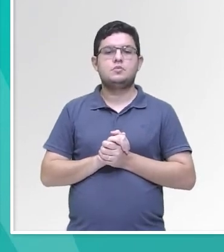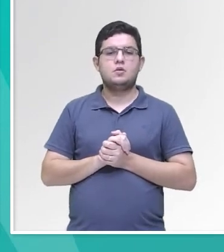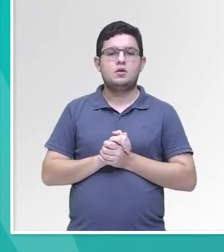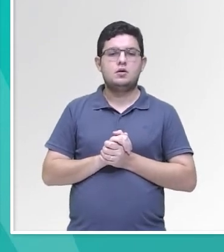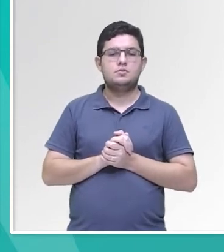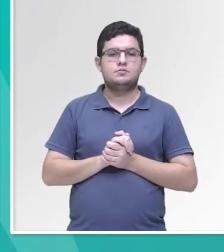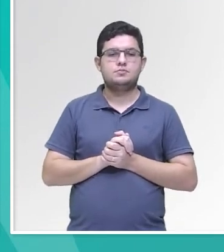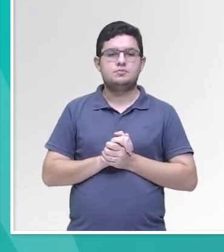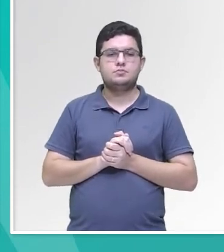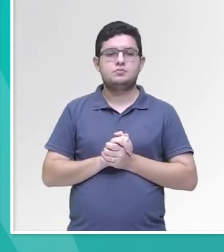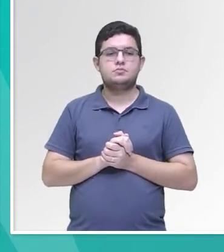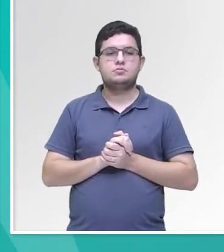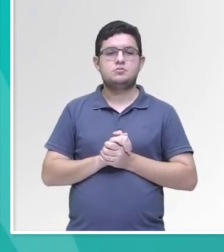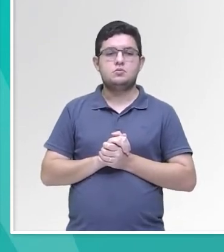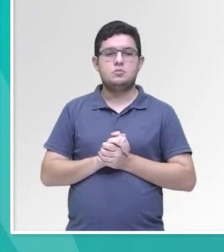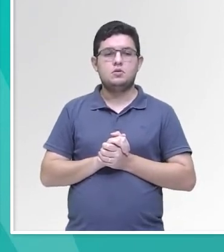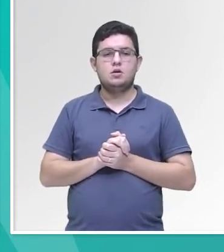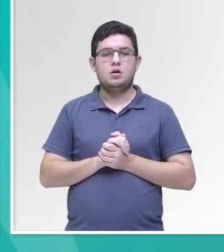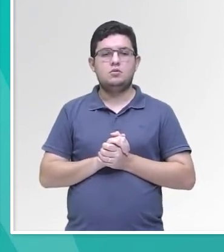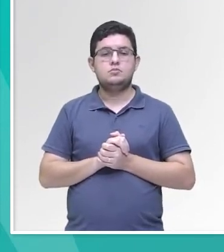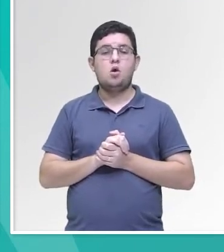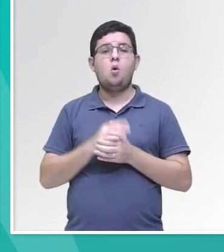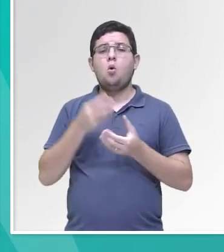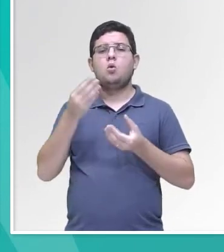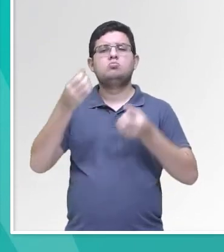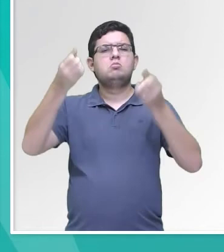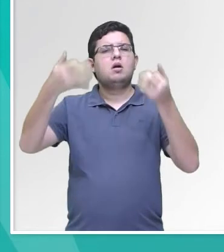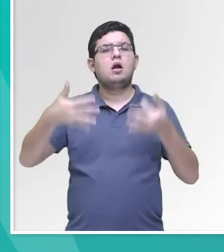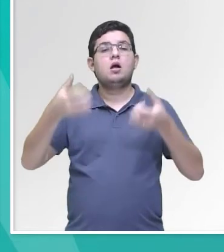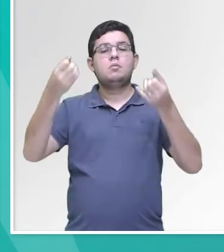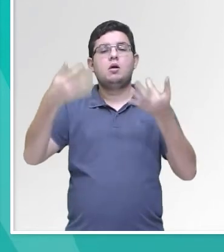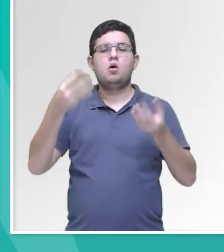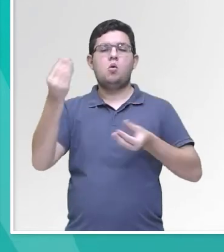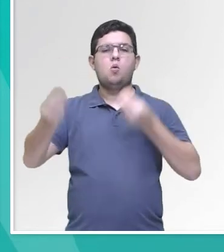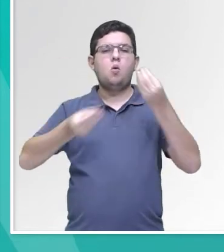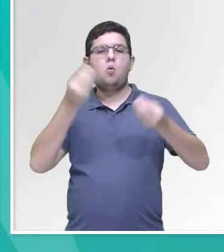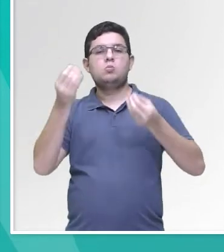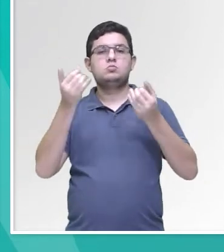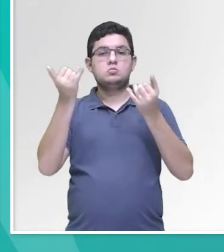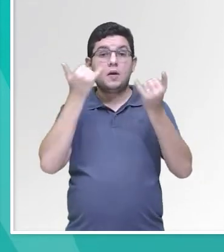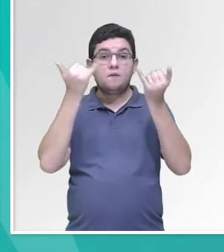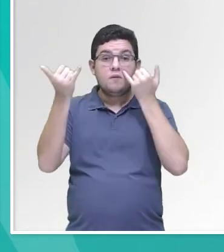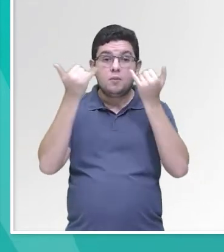né? Construídos com base em informações,